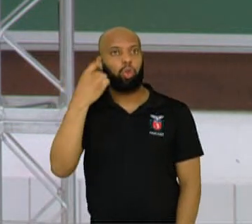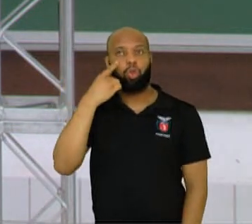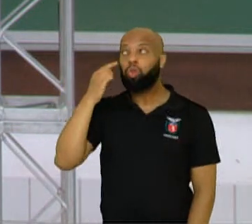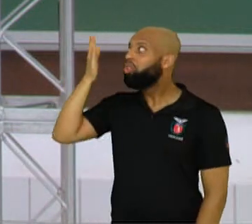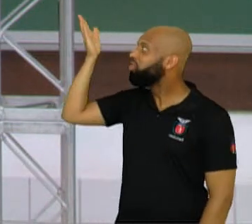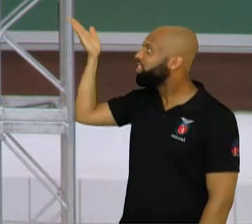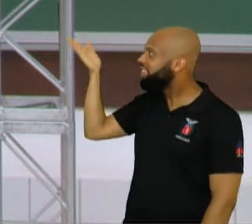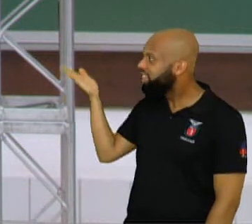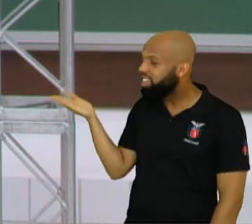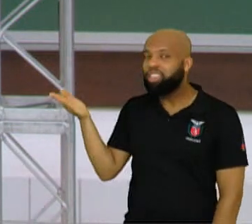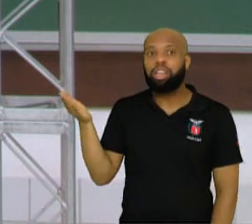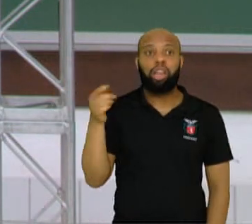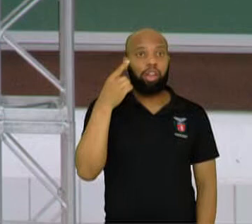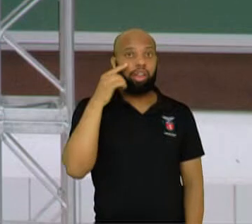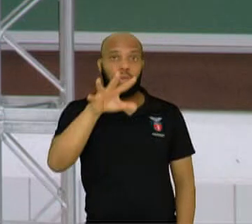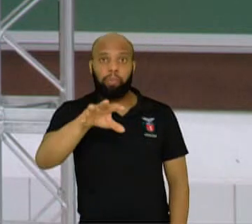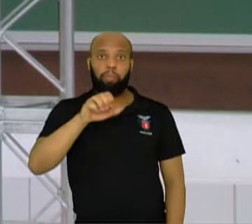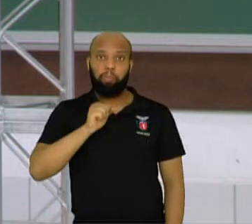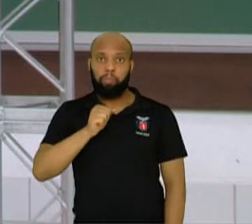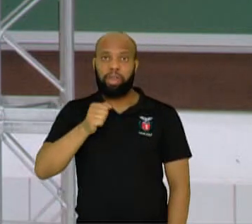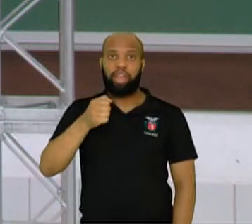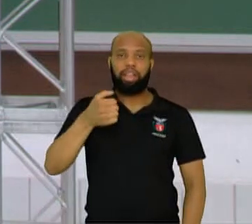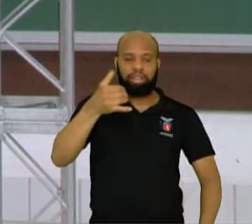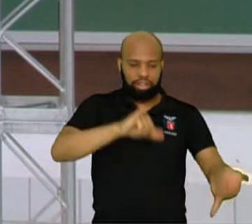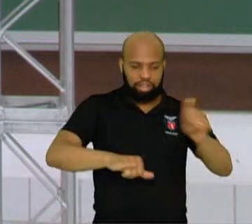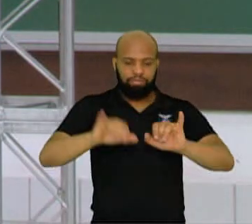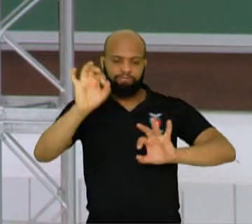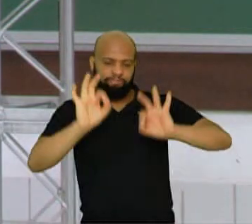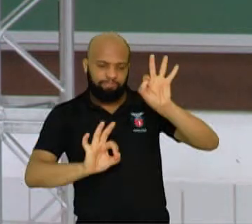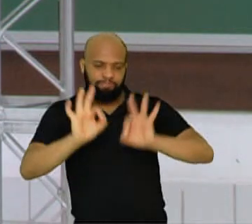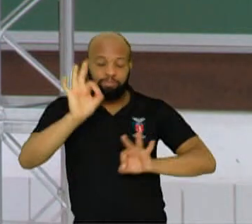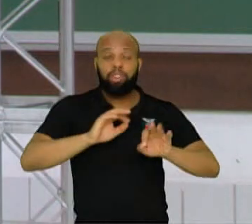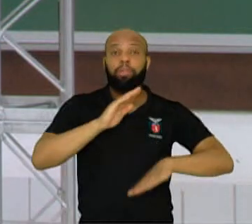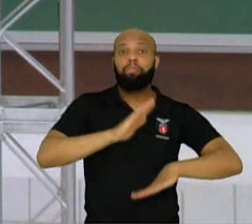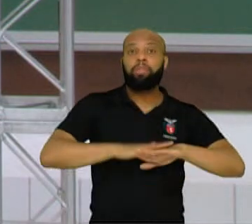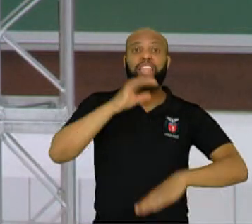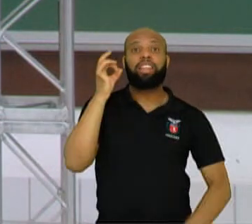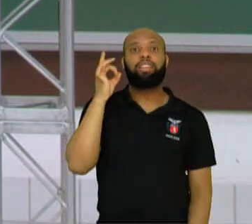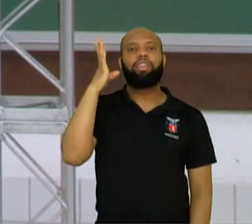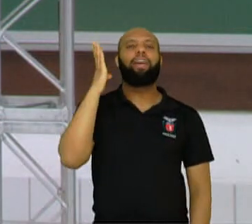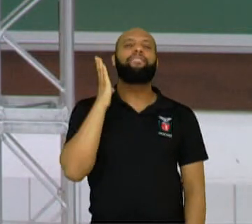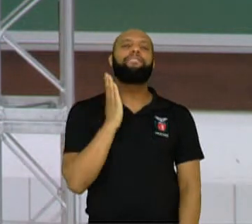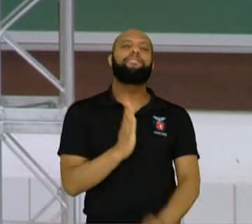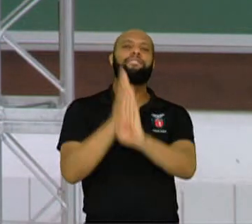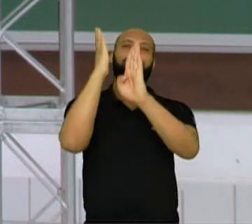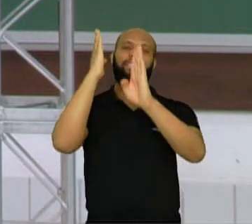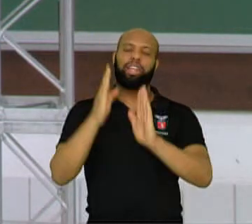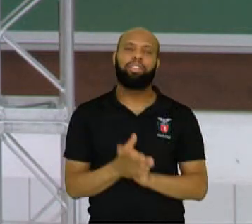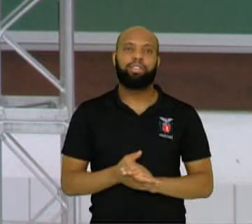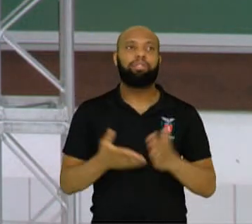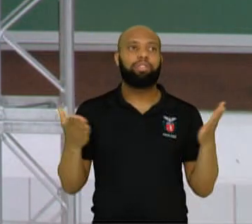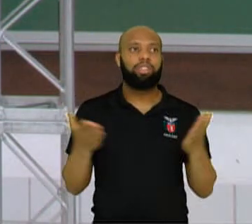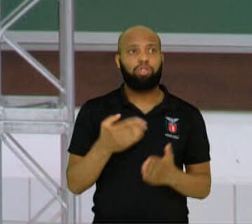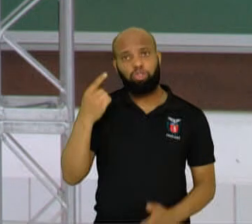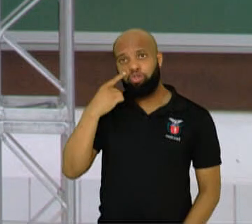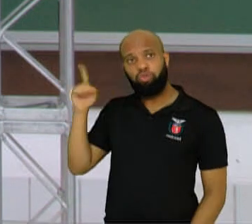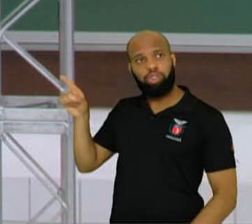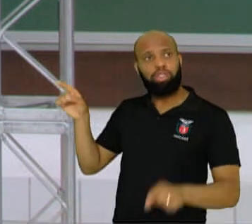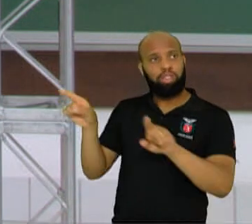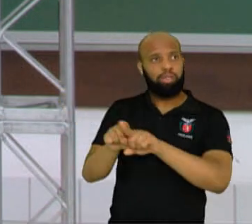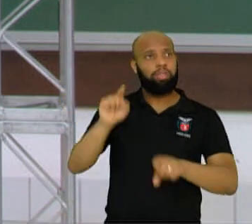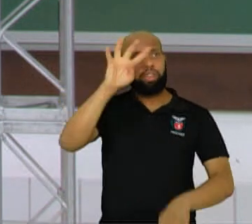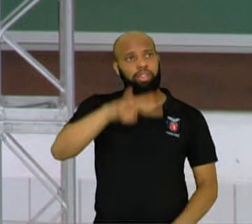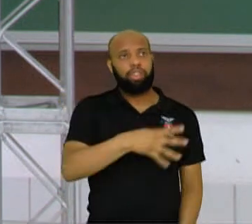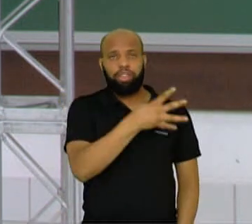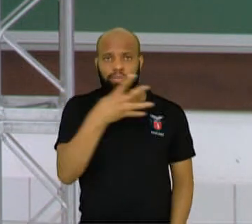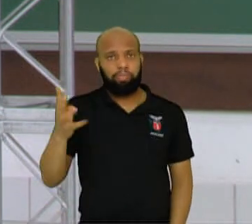elementos, organizamos ele de uma maneira para facilitar a identificação. E eu trago aqui para vocês a tabela